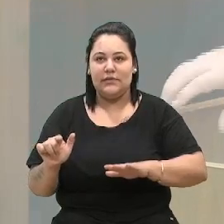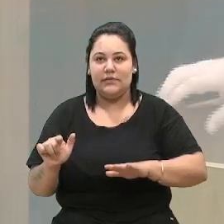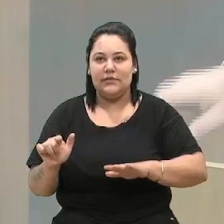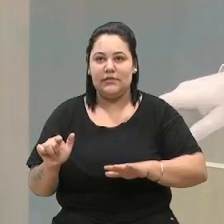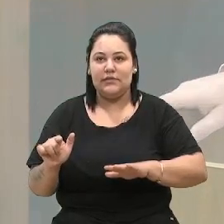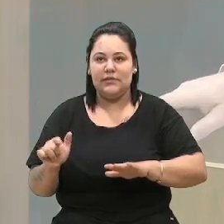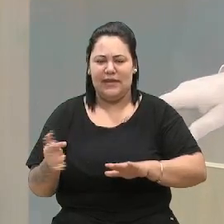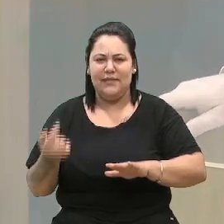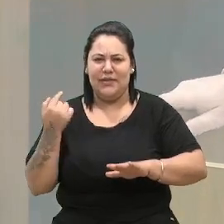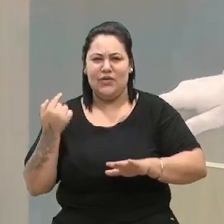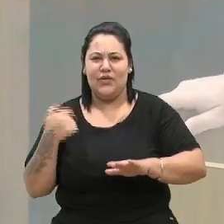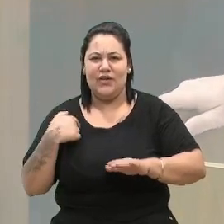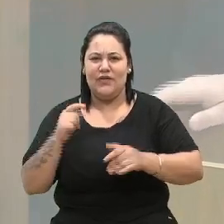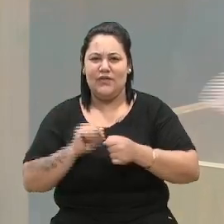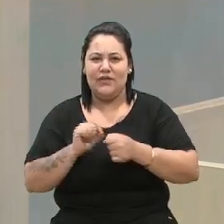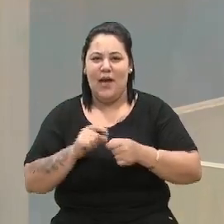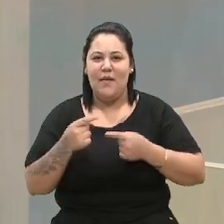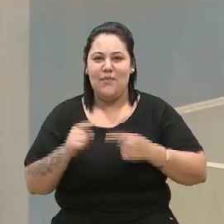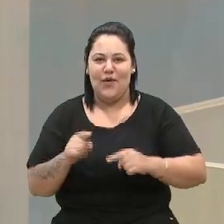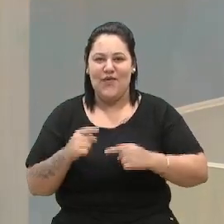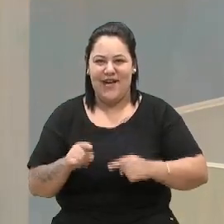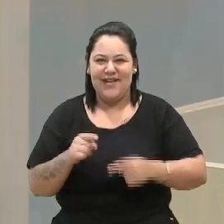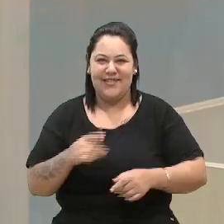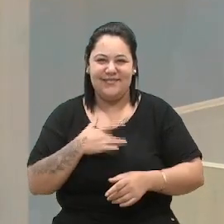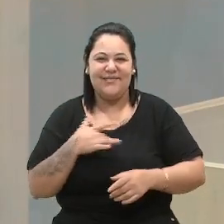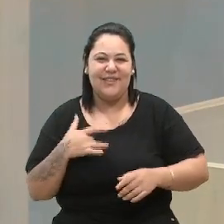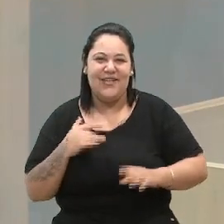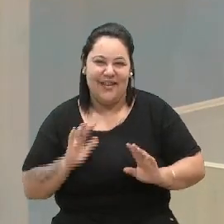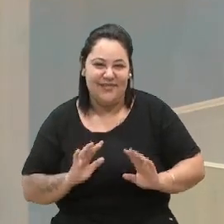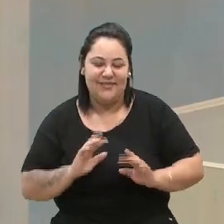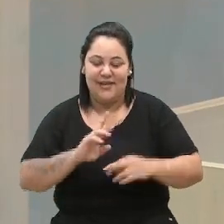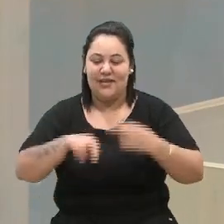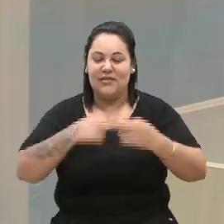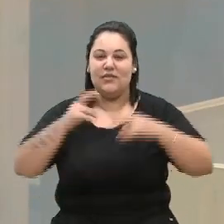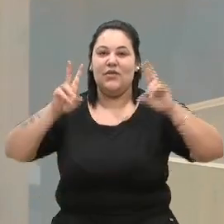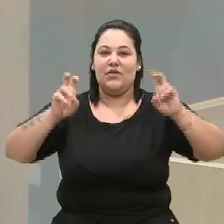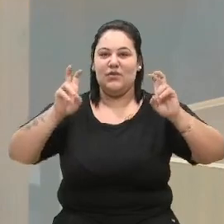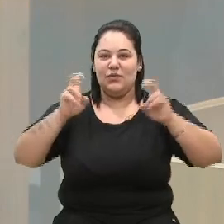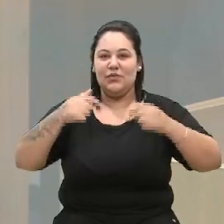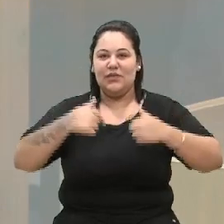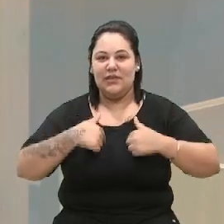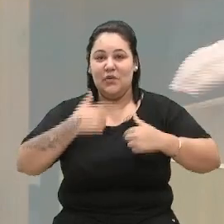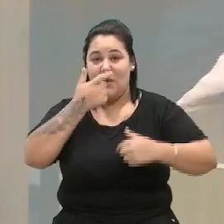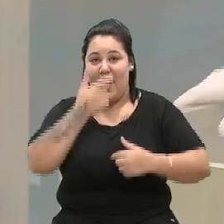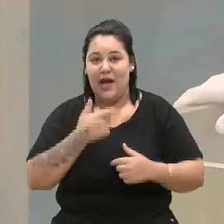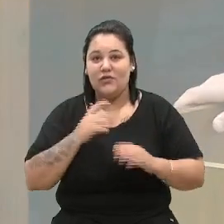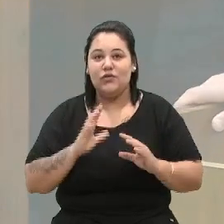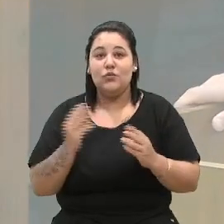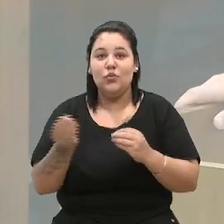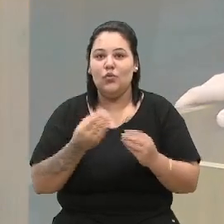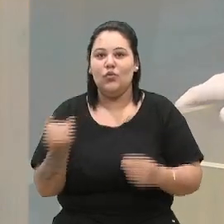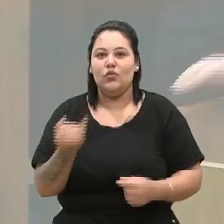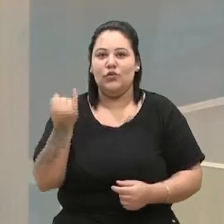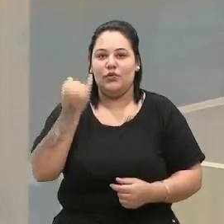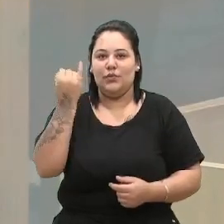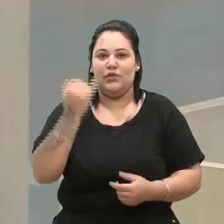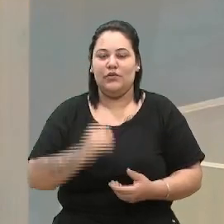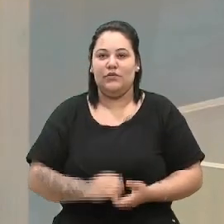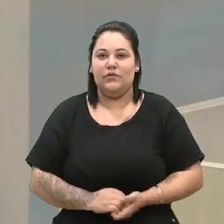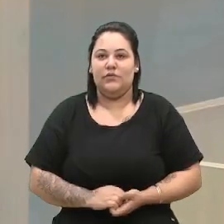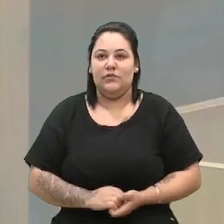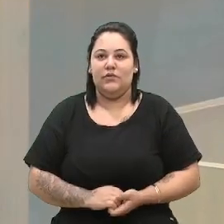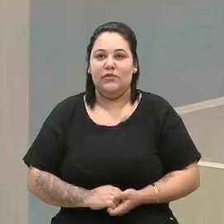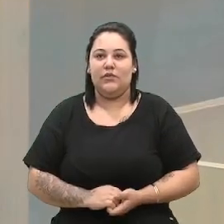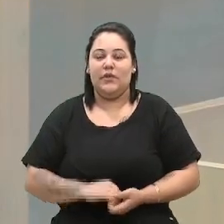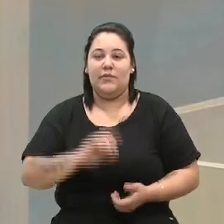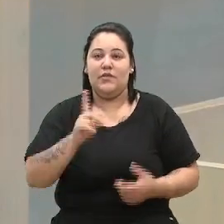provocação sadia, vereador Zanquim, com relação a esse tema que eu considero muito importante, que talvez muita